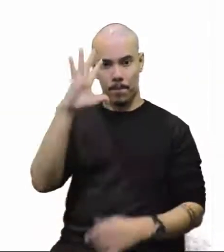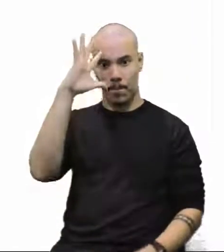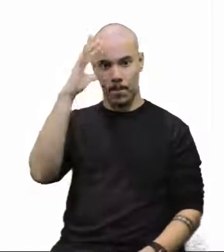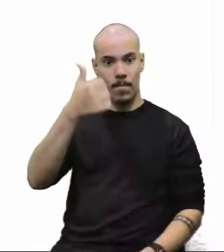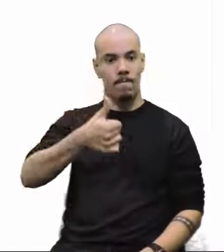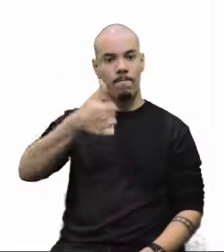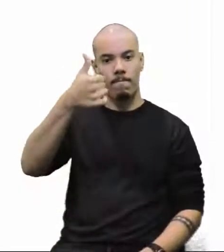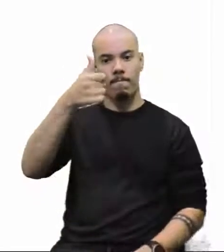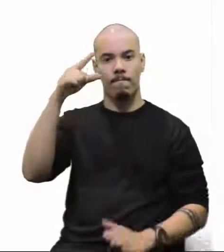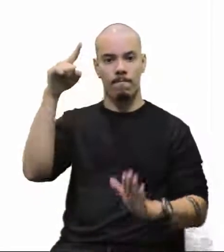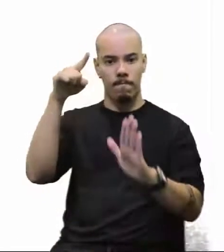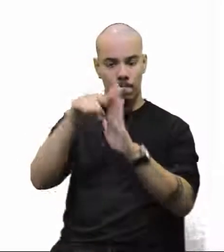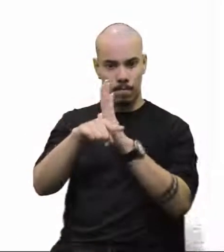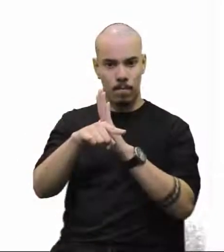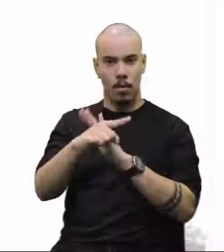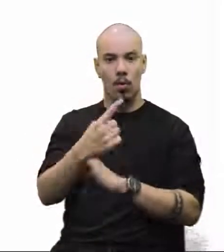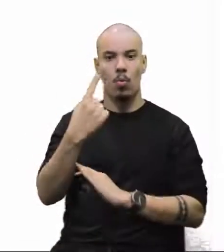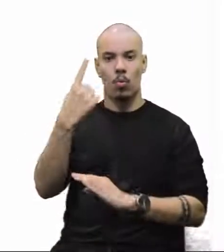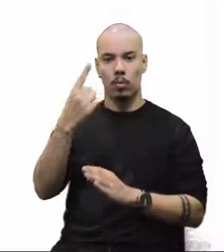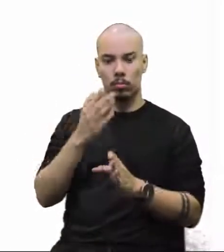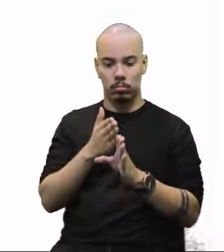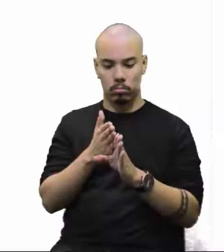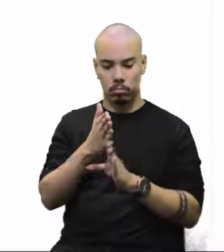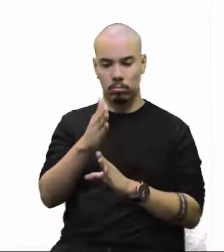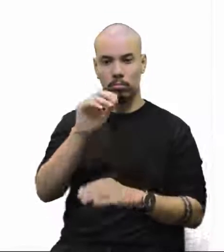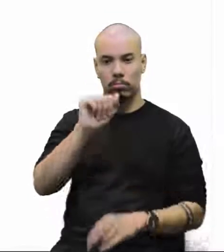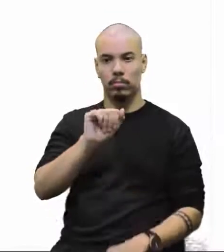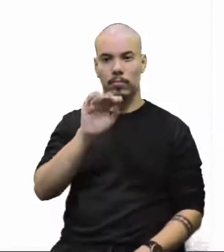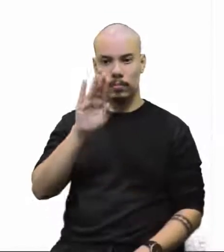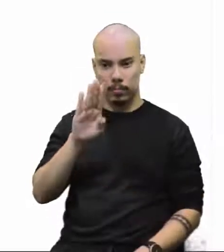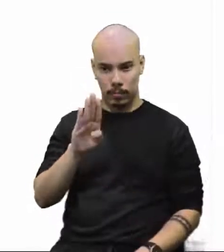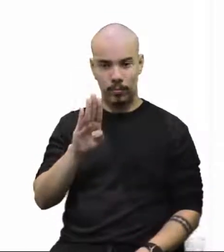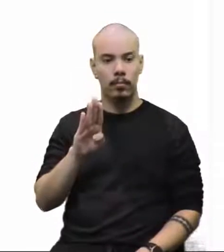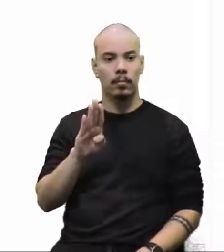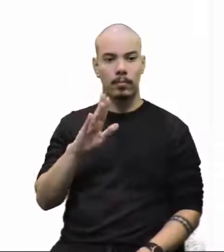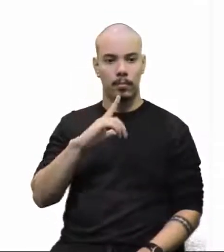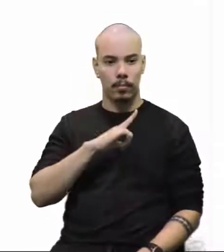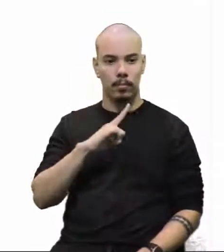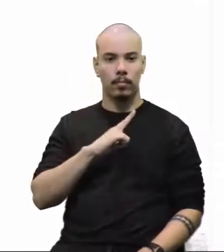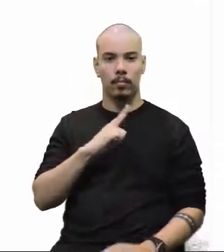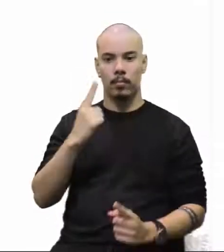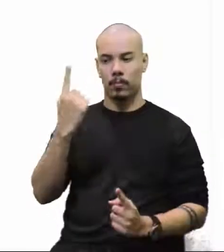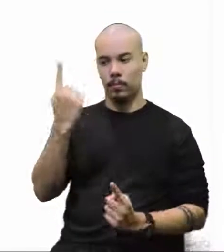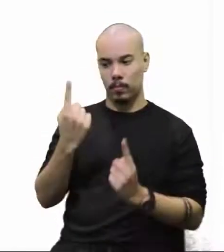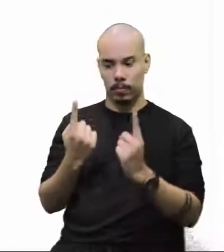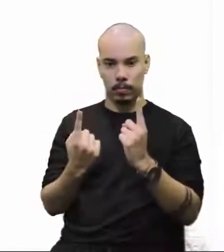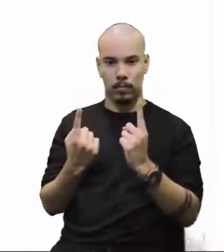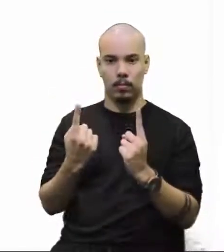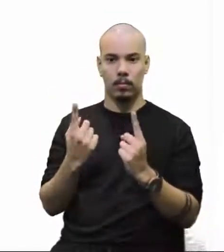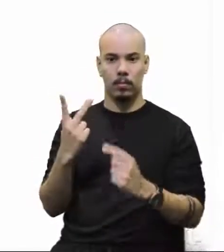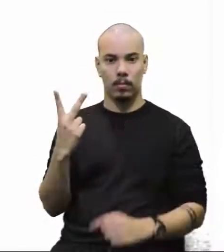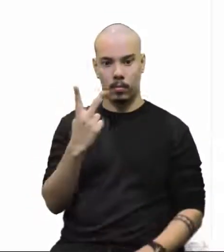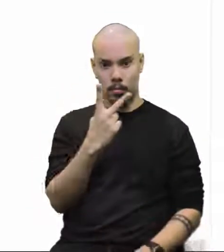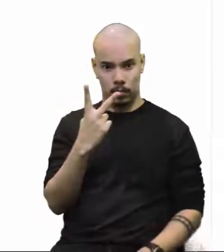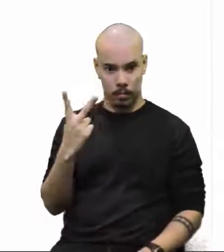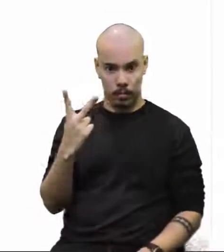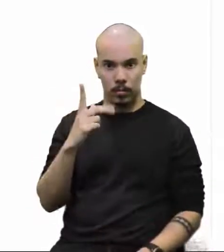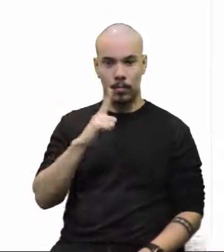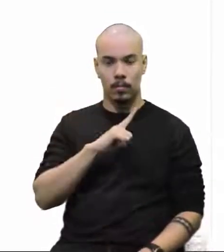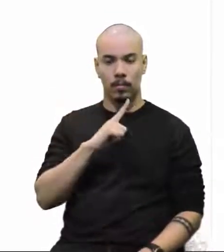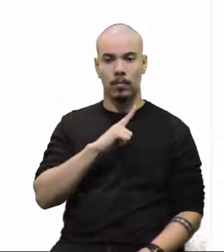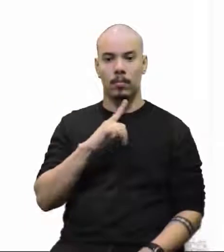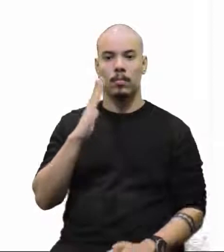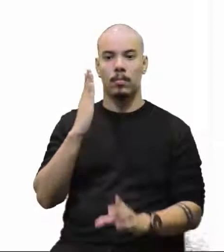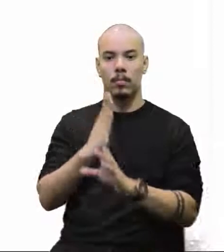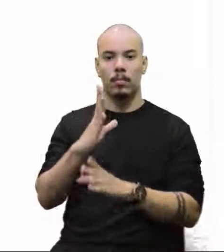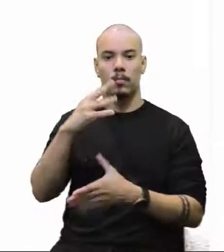questão. Ó, um condutor retilíneo AB, quer dizer, uma extremidade A, outra extremidade B, né? É alimentado por